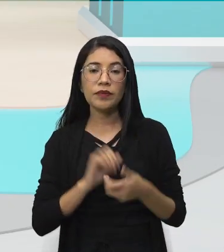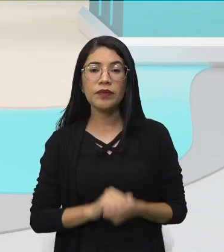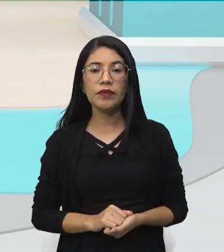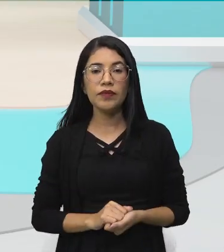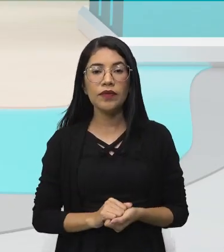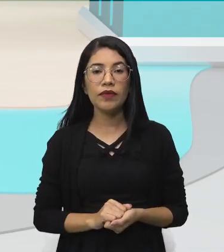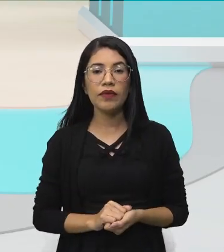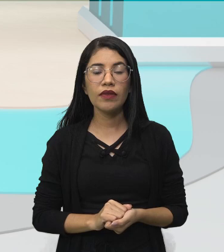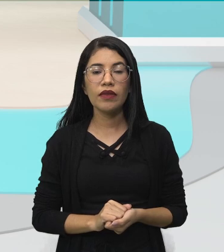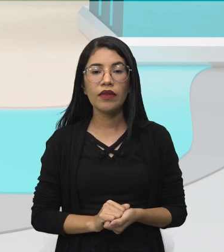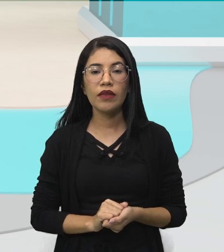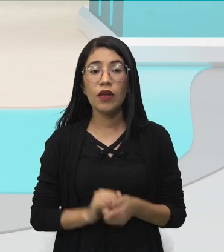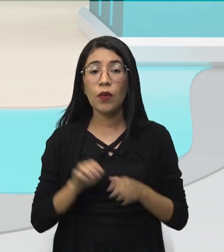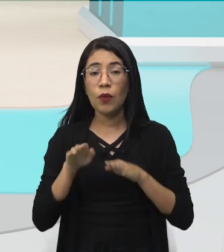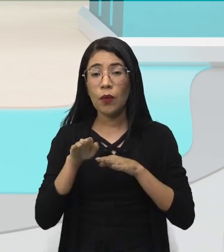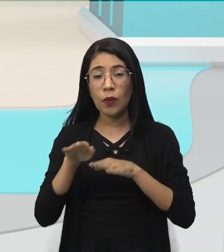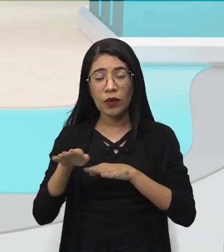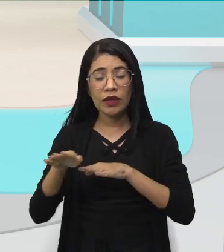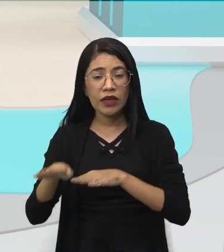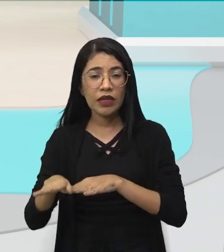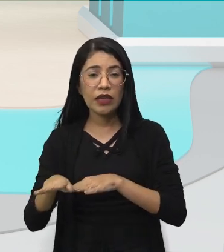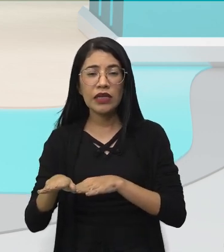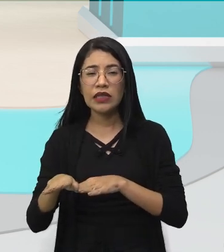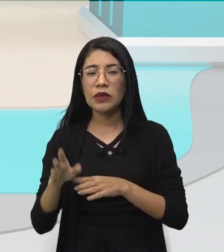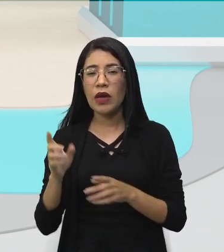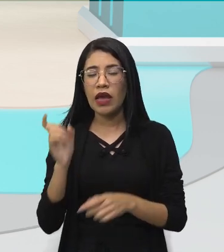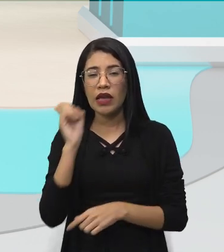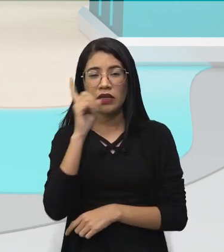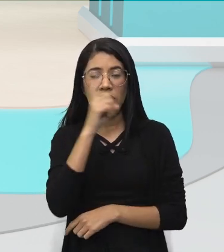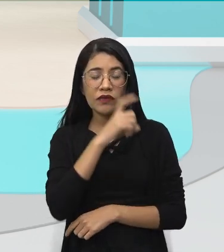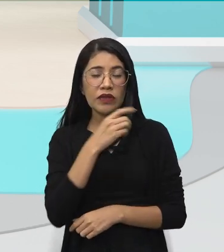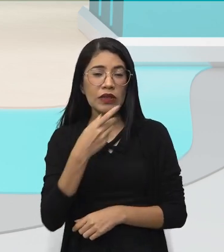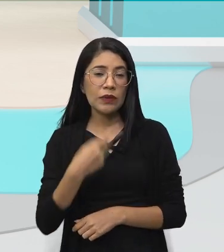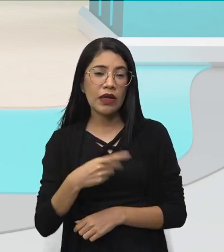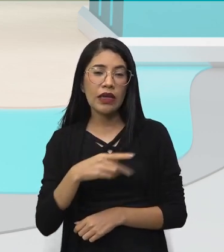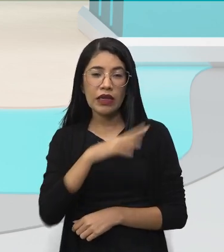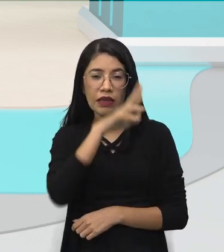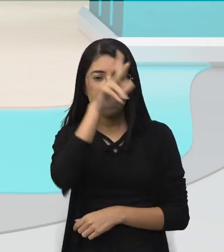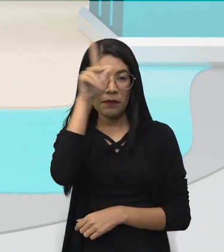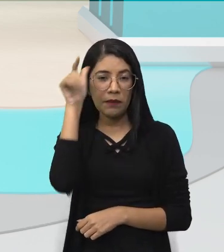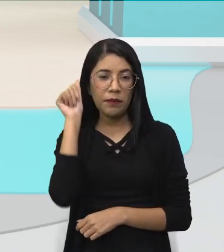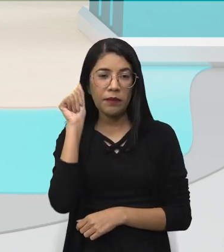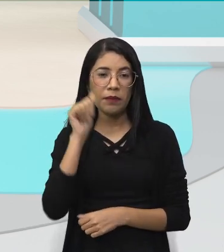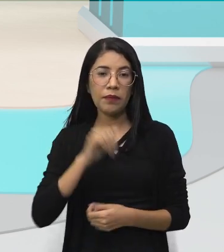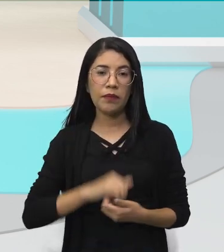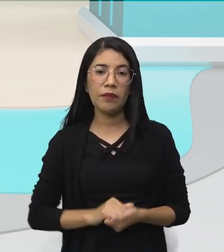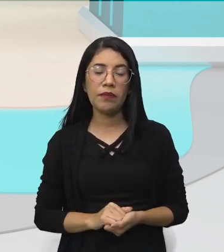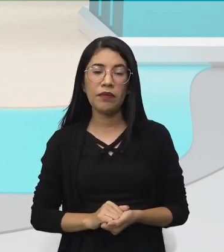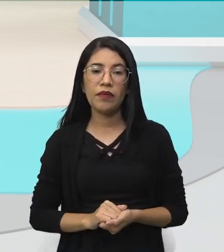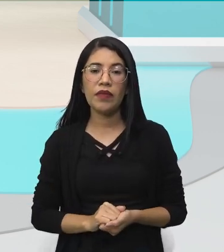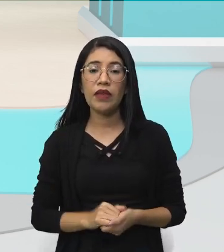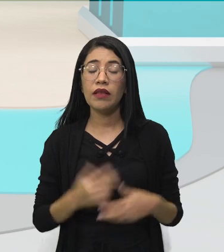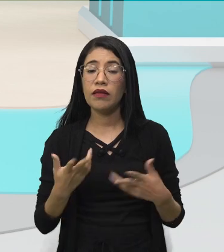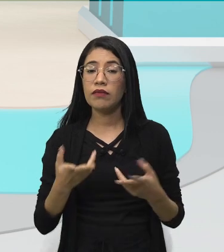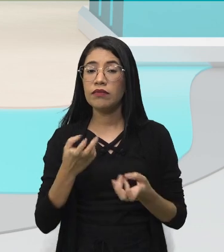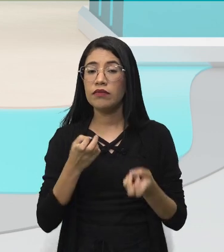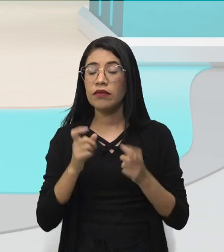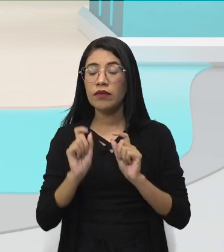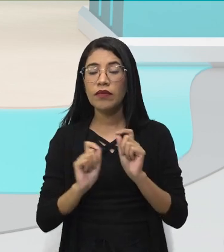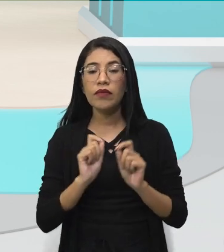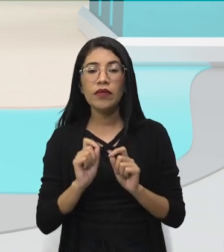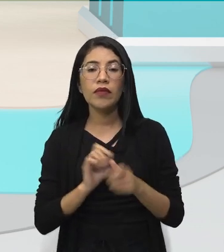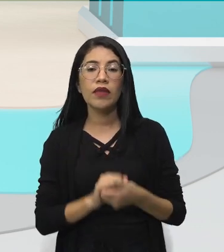quê? Sobre a questão do trânsito caótico que está, né, a cidade de Manaus. Então percebam que aí